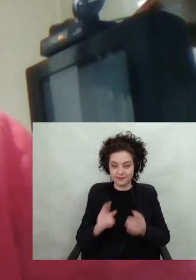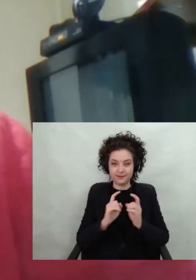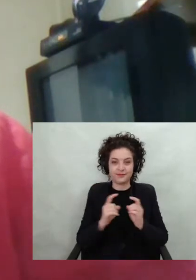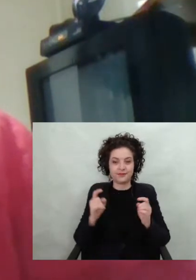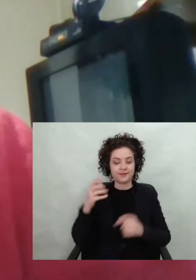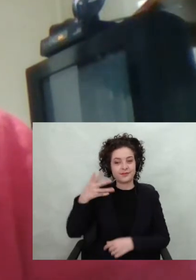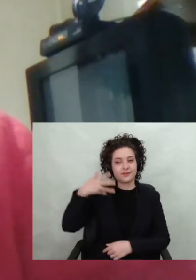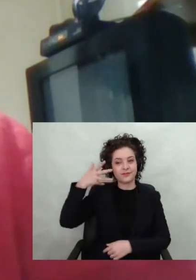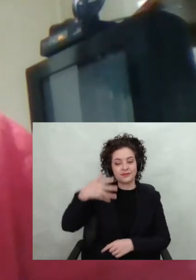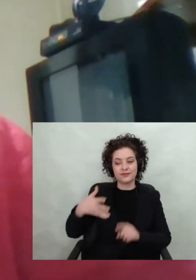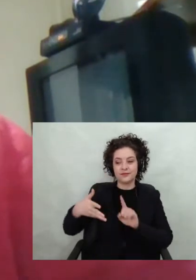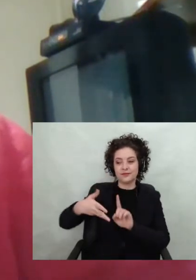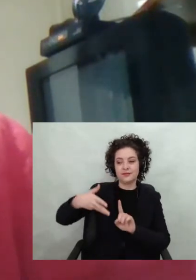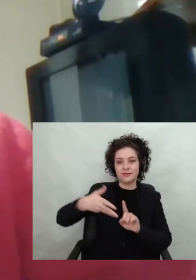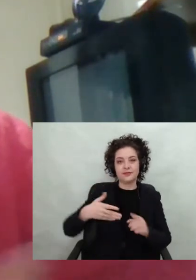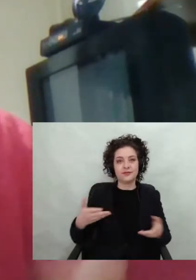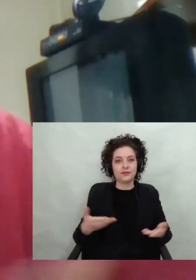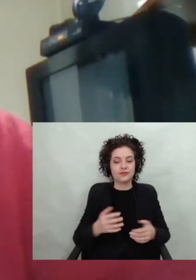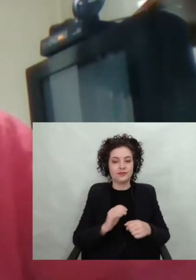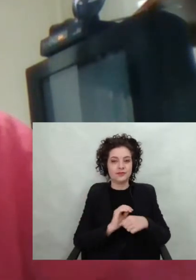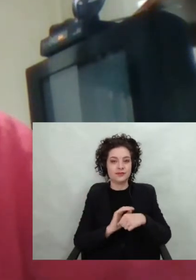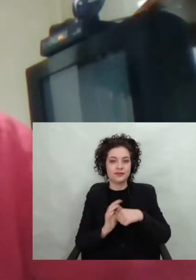de Covid, né? Um assunto todo